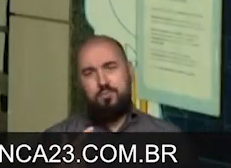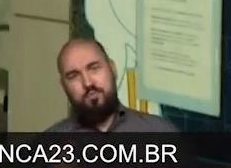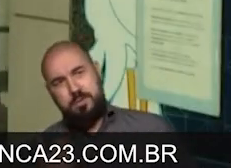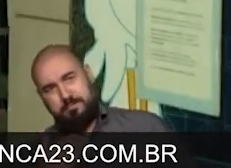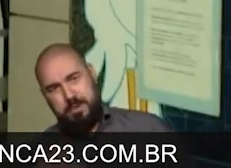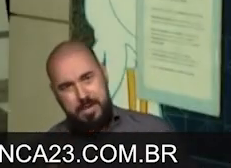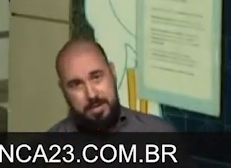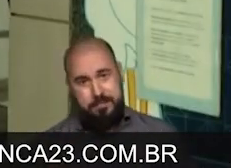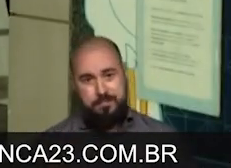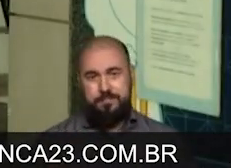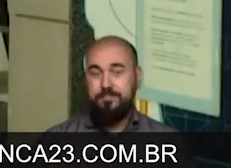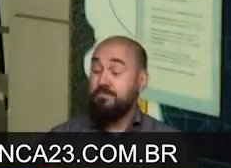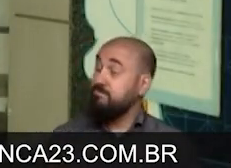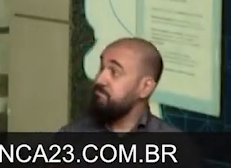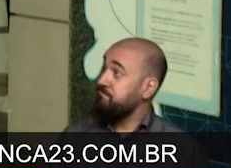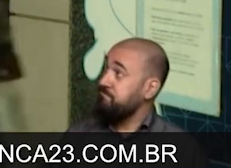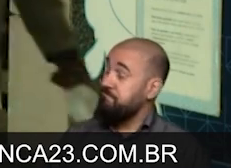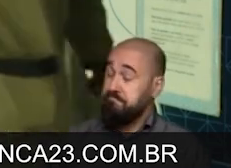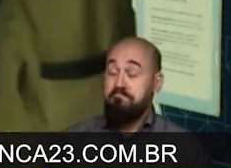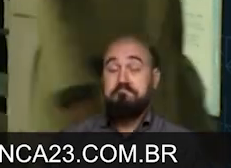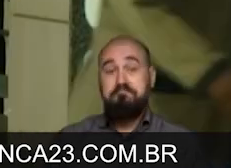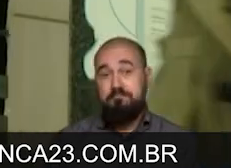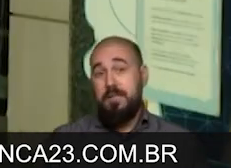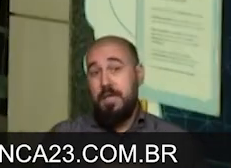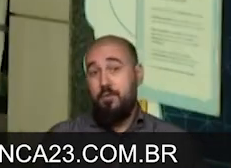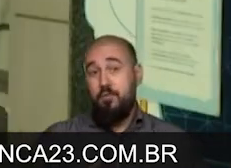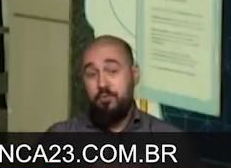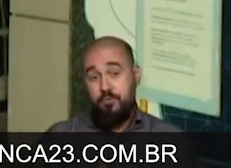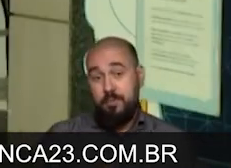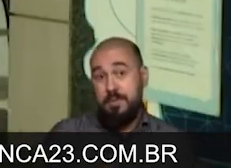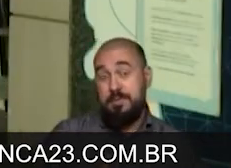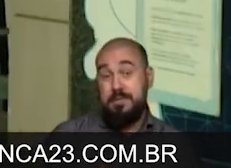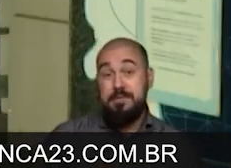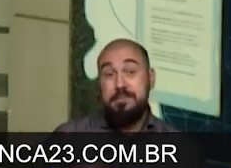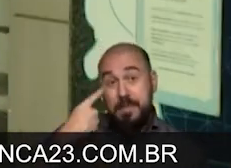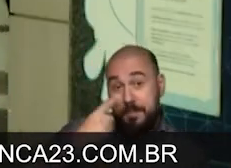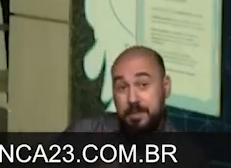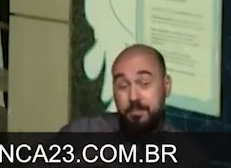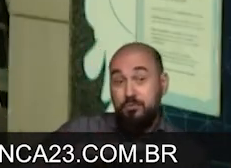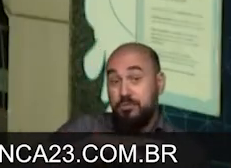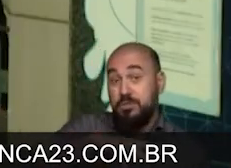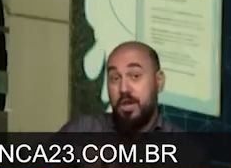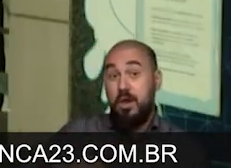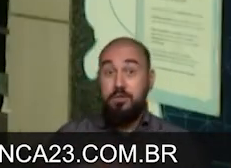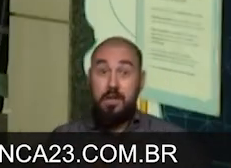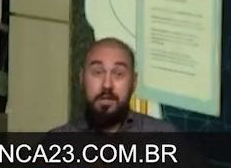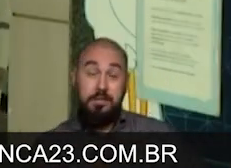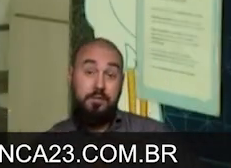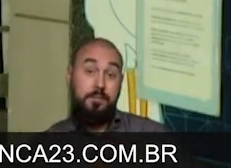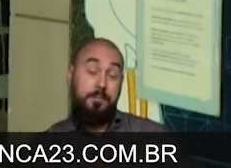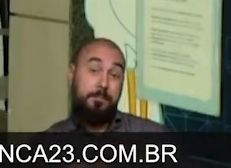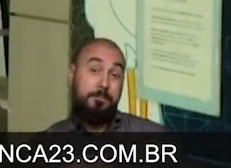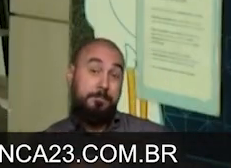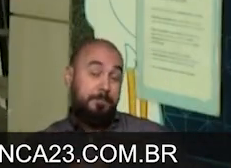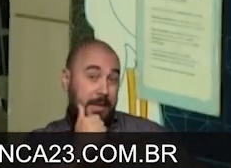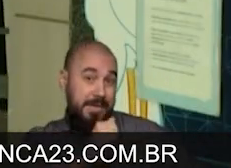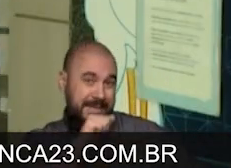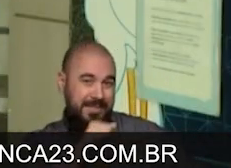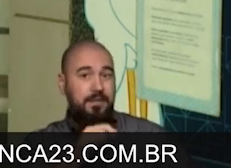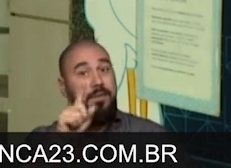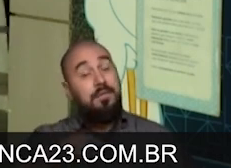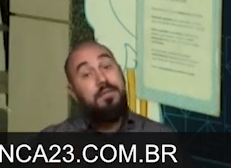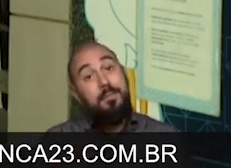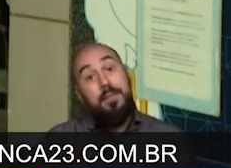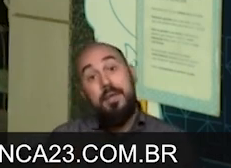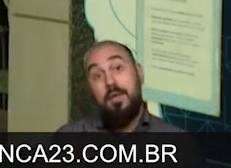Agosto começa com a Semana Mundial do Aleitamento Materno, campanha da Organização Mundial da Saúde e do Fundo das Nações Unidas para